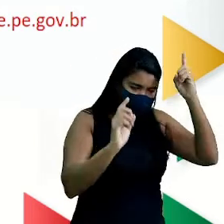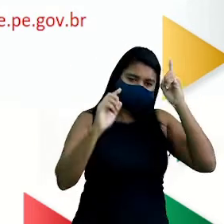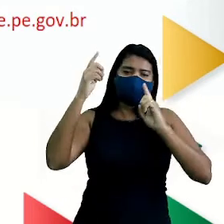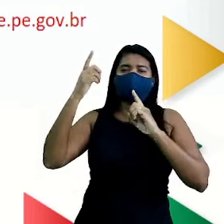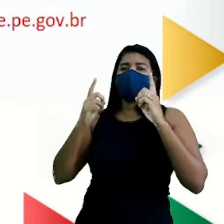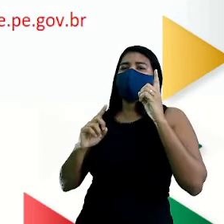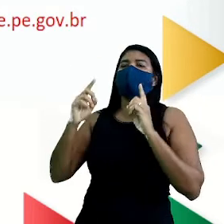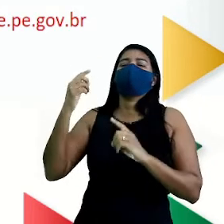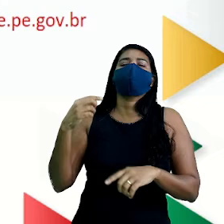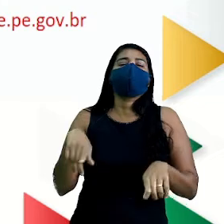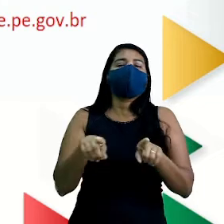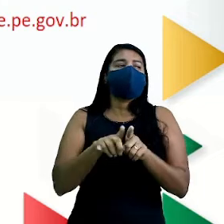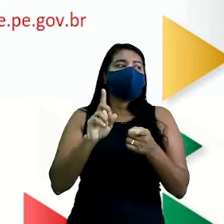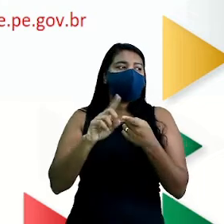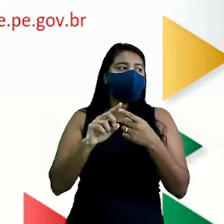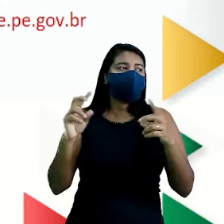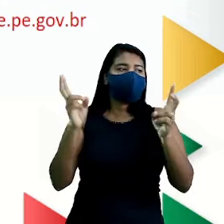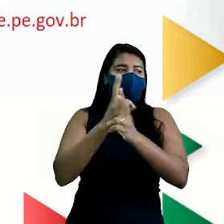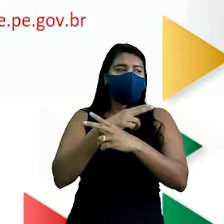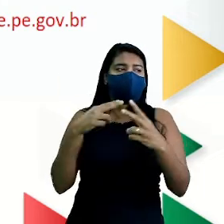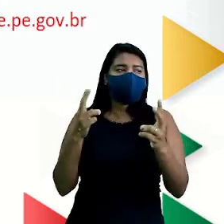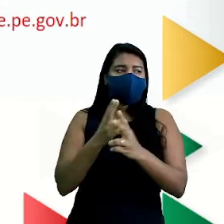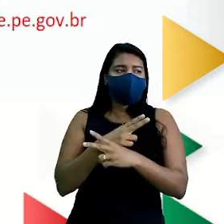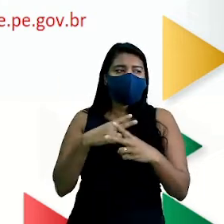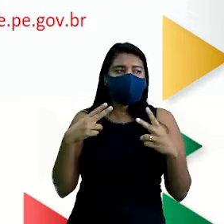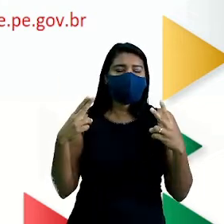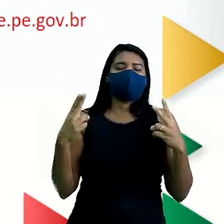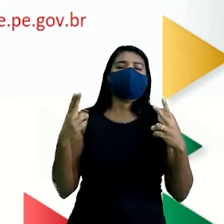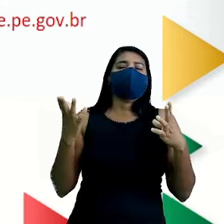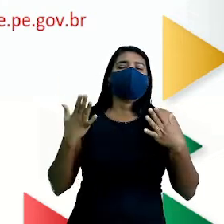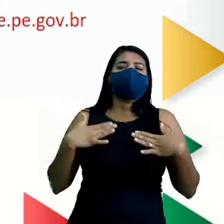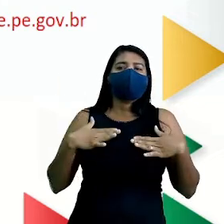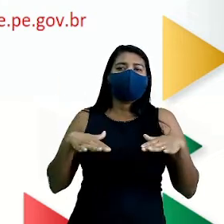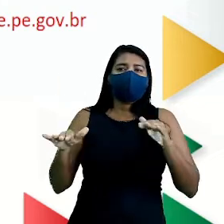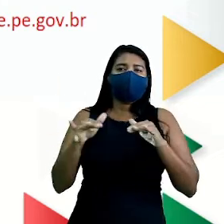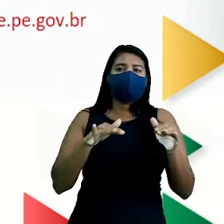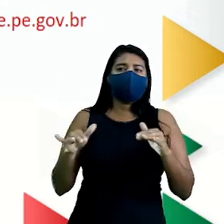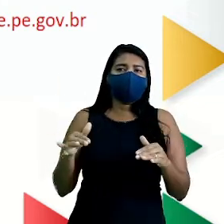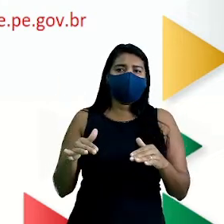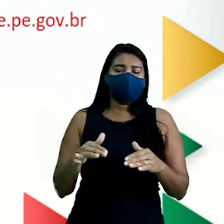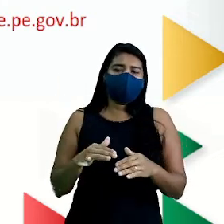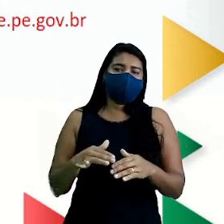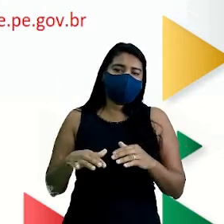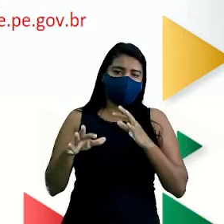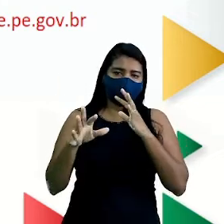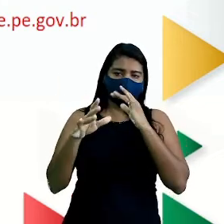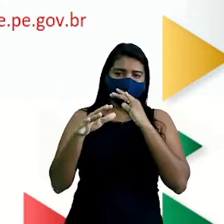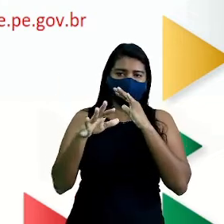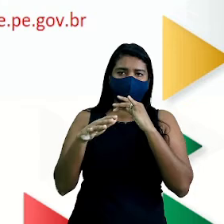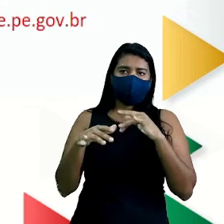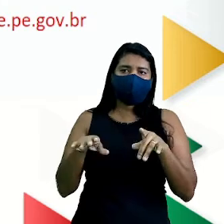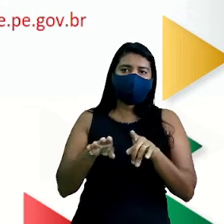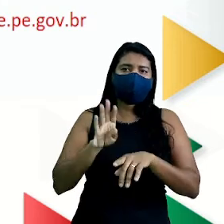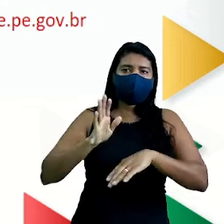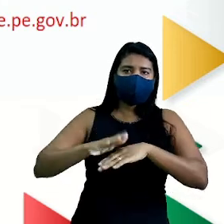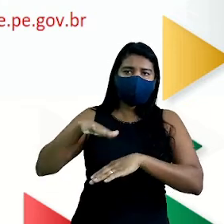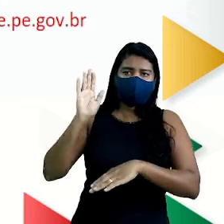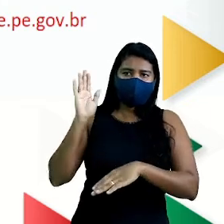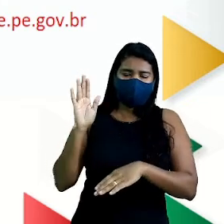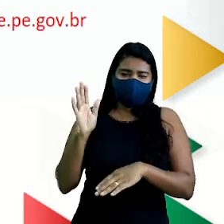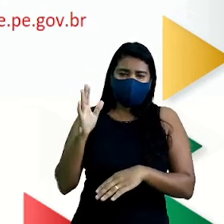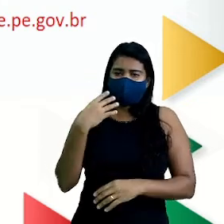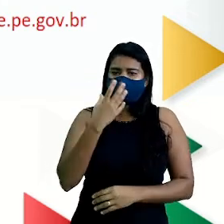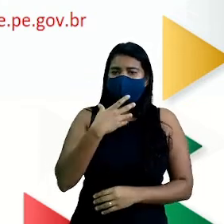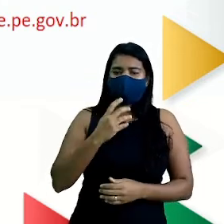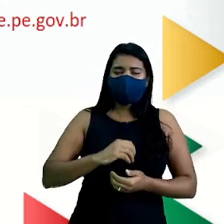frevo ventania, com a melodia bem movimentada, as palhetas, né, os saxofones, tem mais destaque na execução da